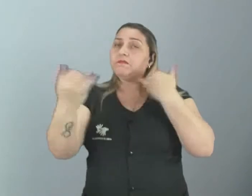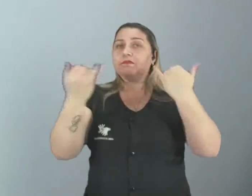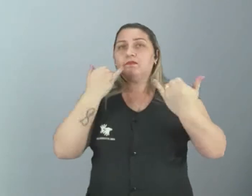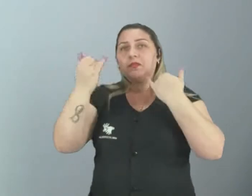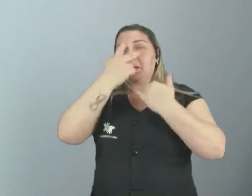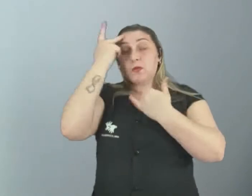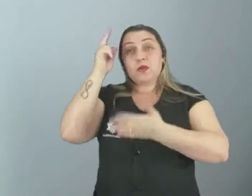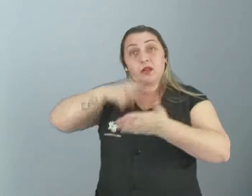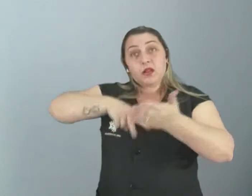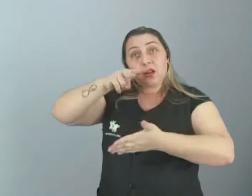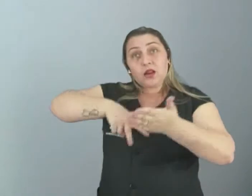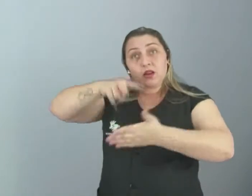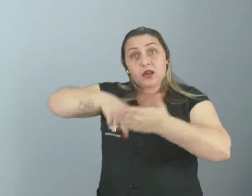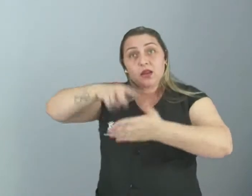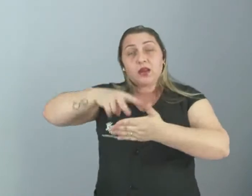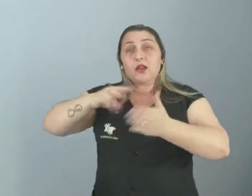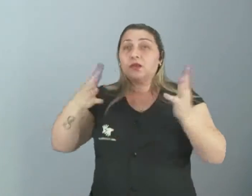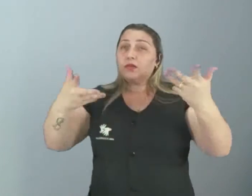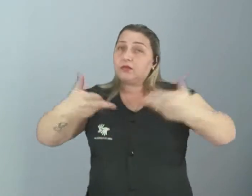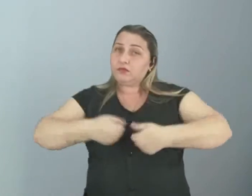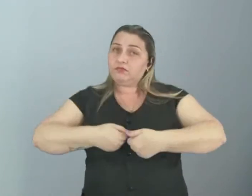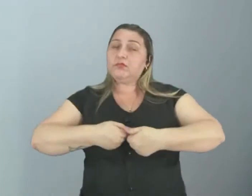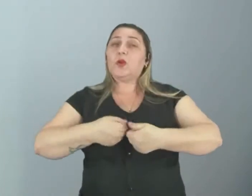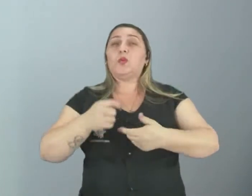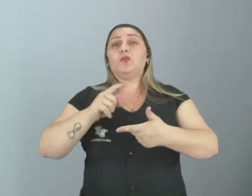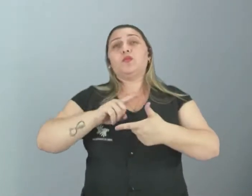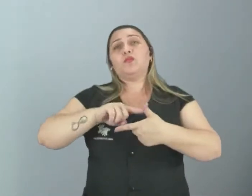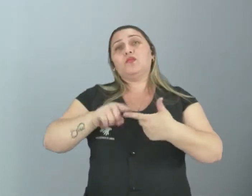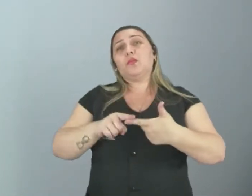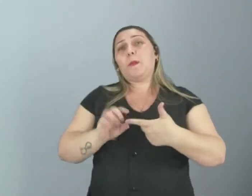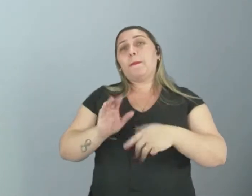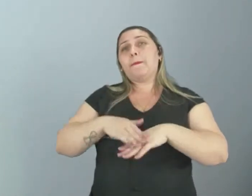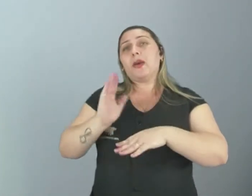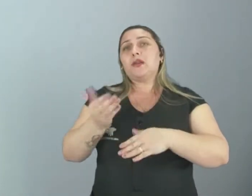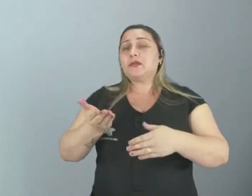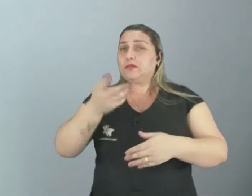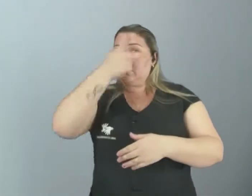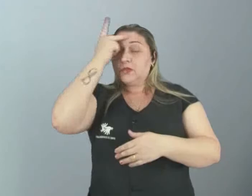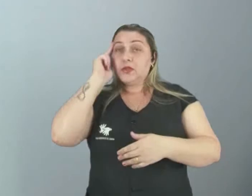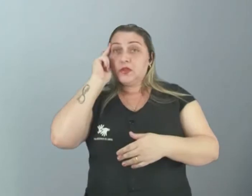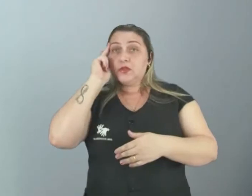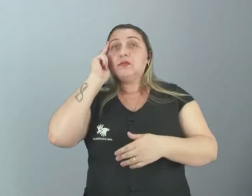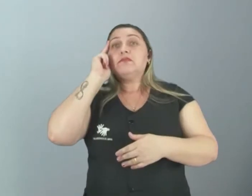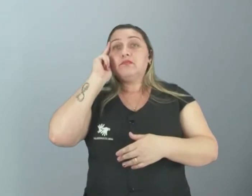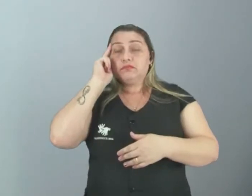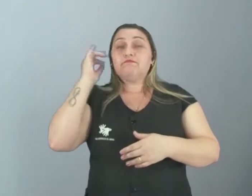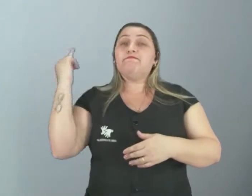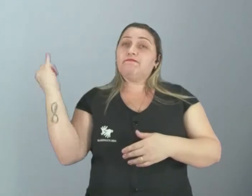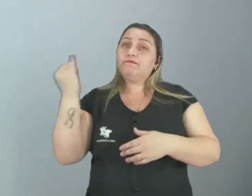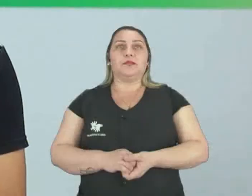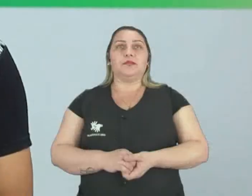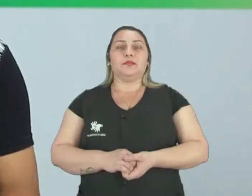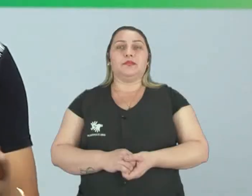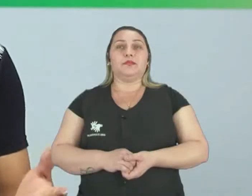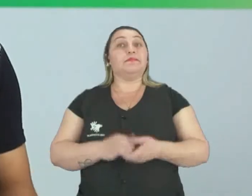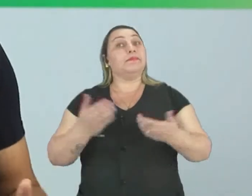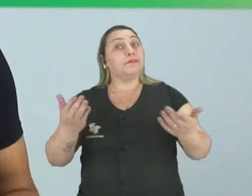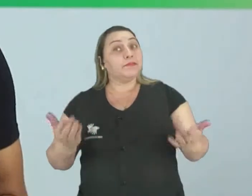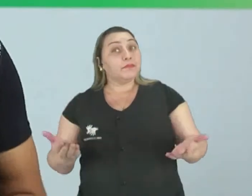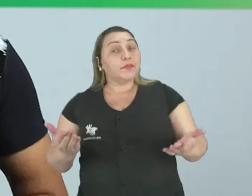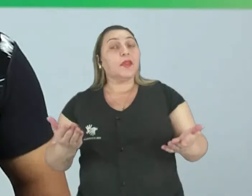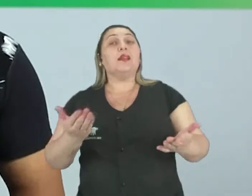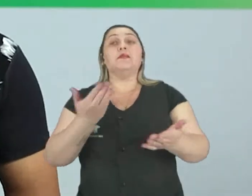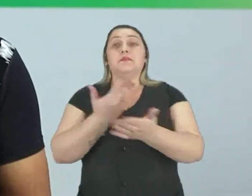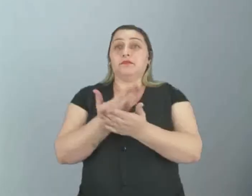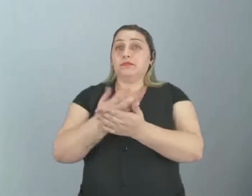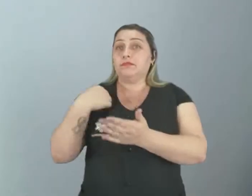informações a quem está lendo de maneira dinâmica entre 2 ou mais pessoas, tá? A entrevista tem esse papel fundamental. Então,